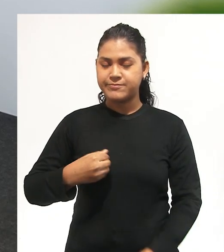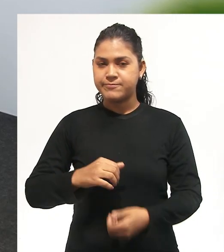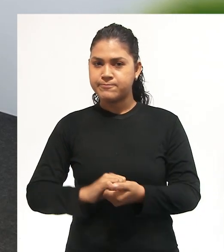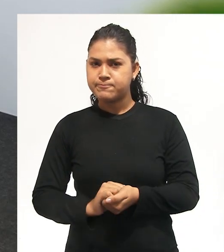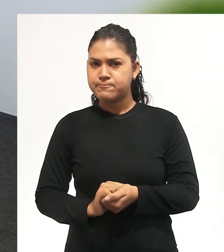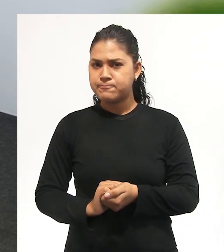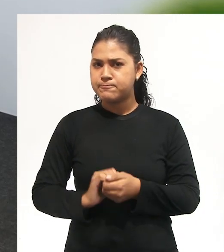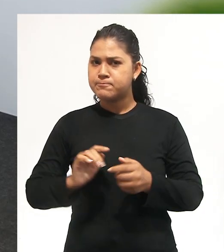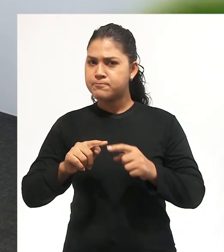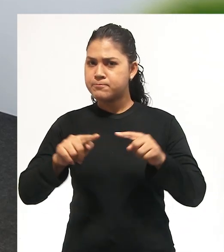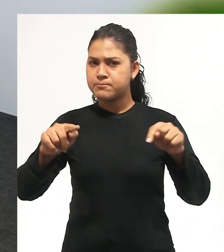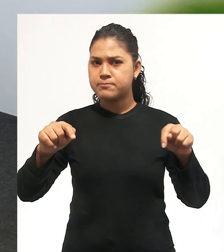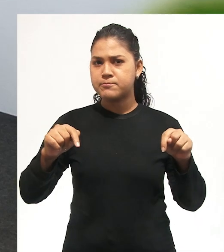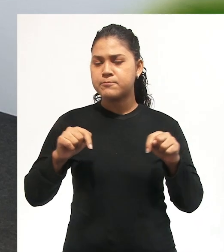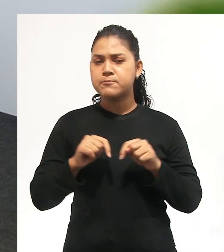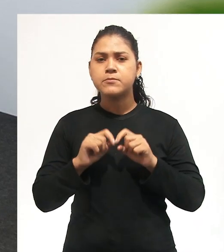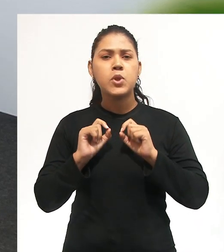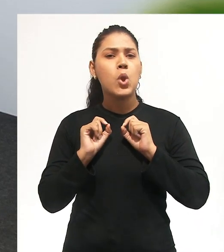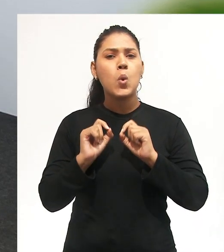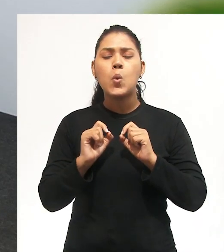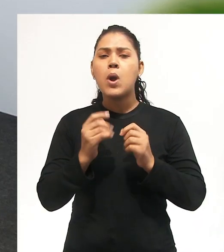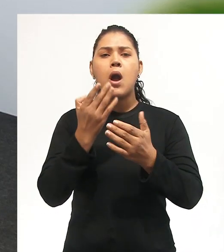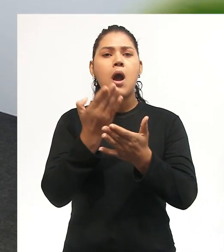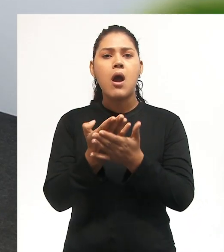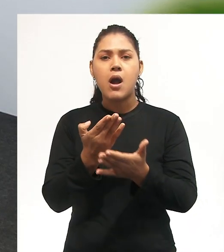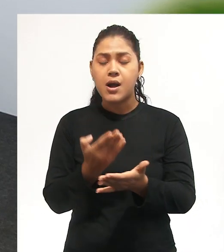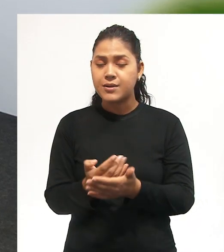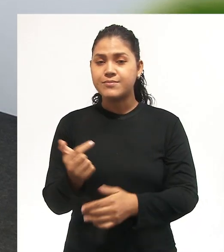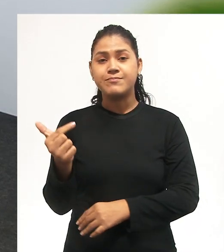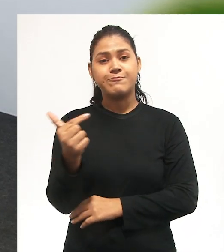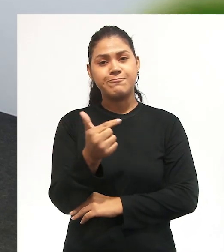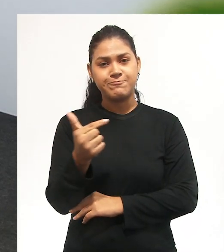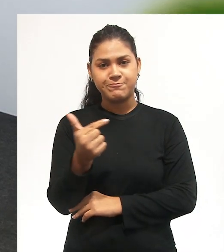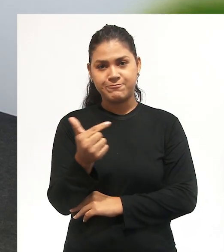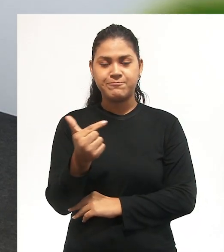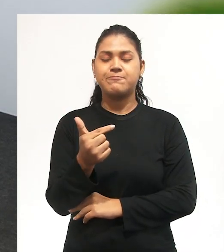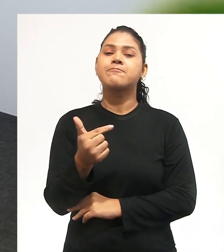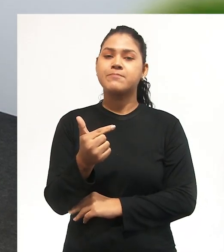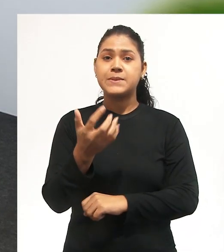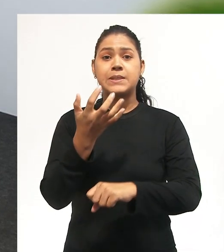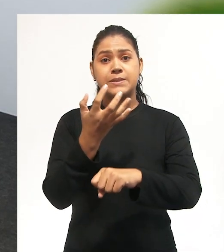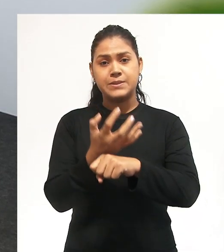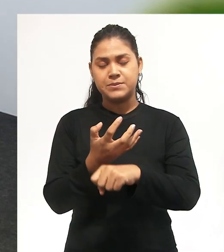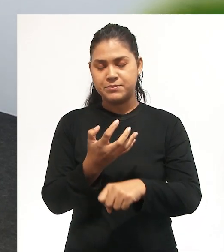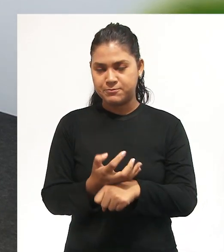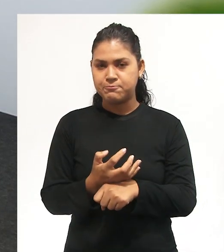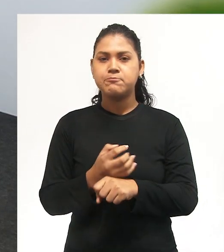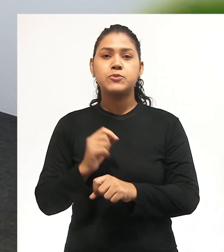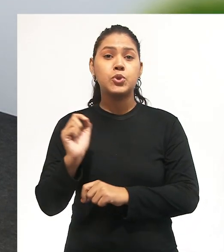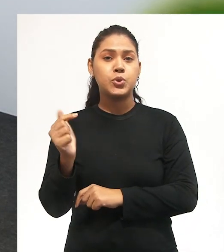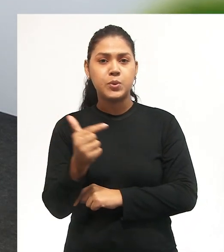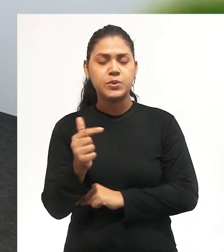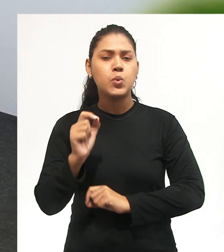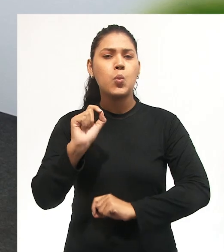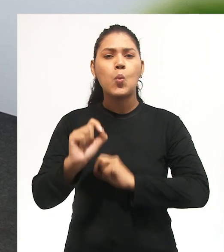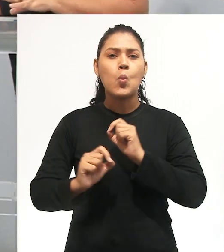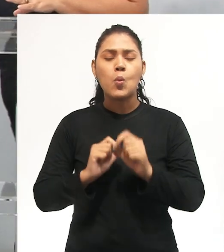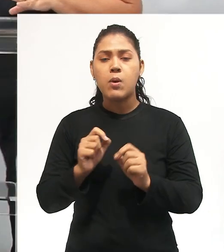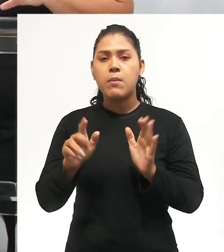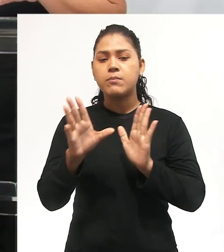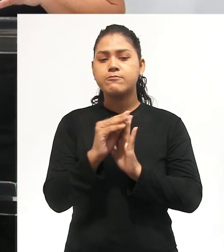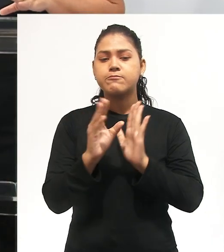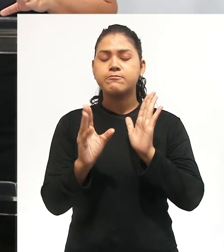E nós estamos aqui para a nossa próxima aula, nossa segunda aula do Projeto Integrador 2, que vem